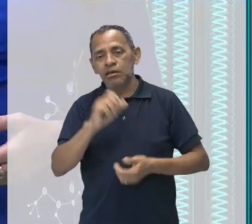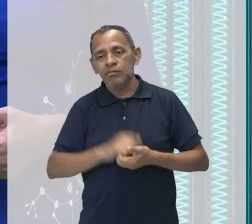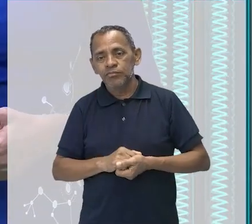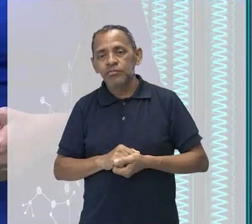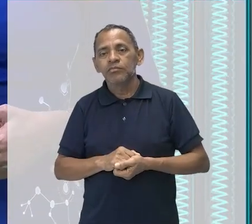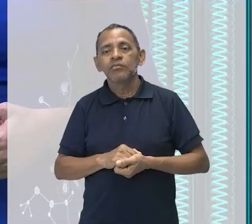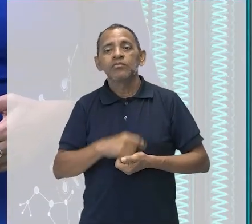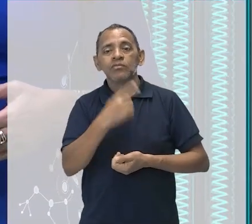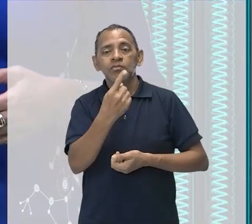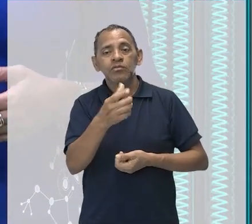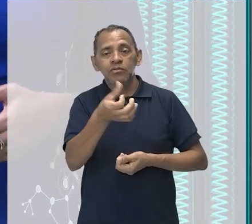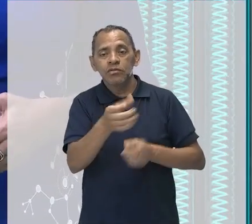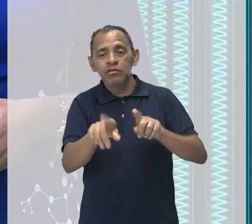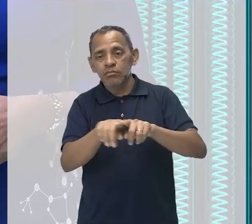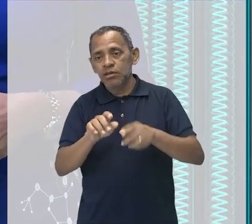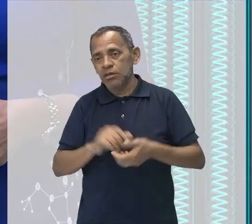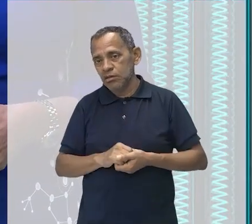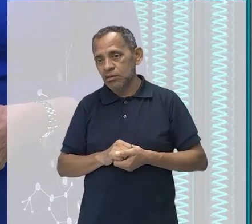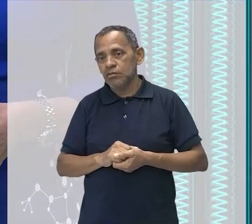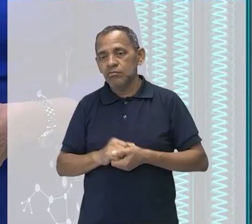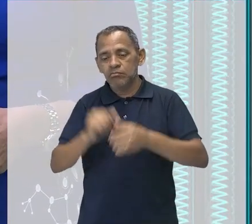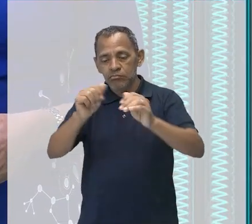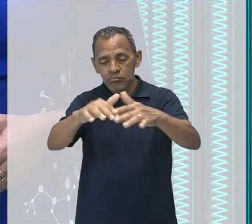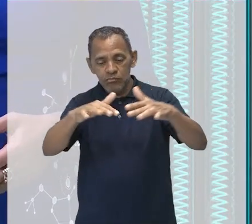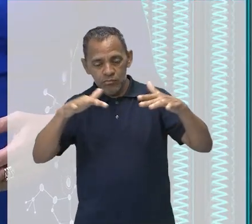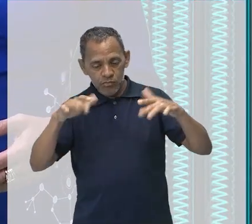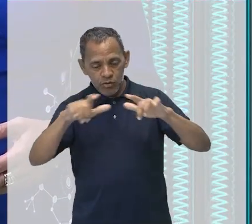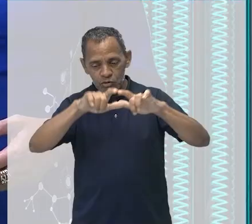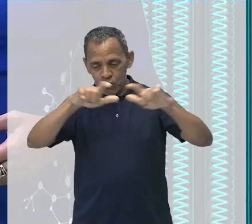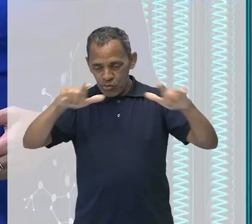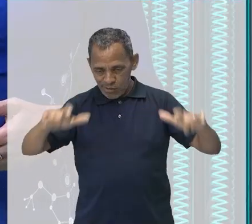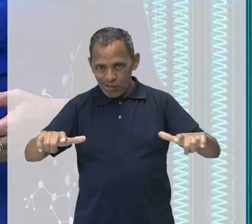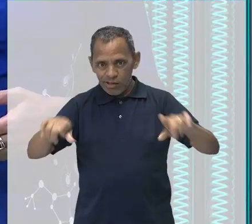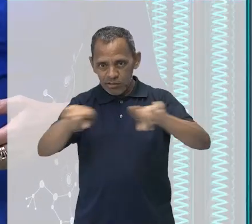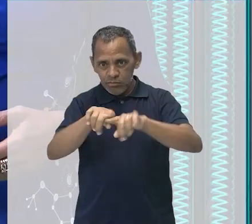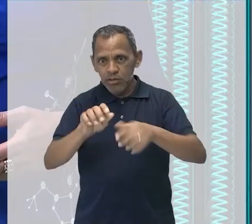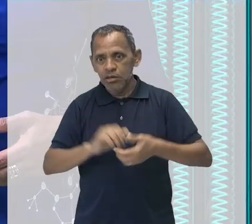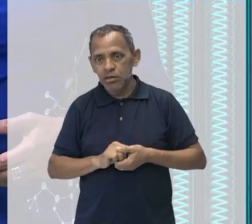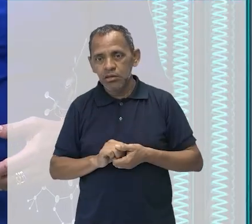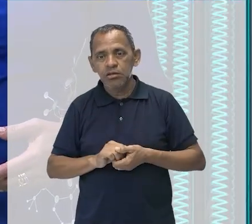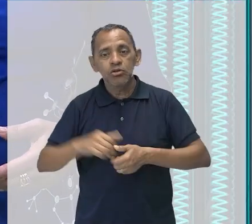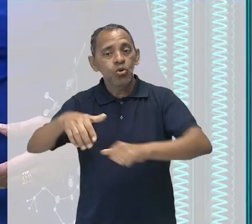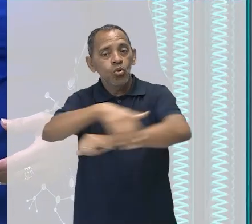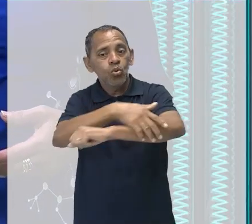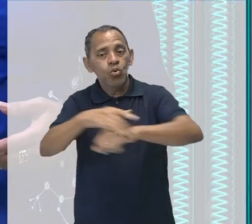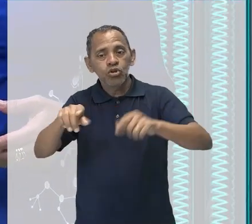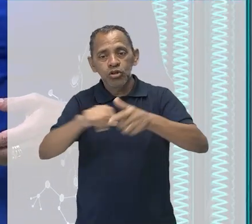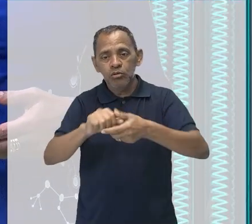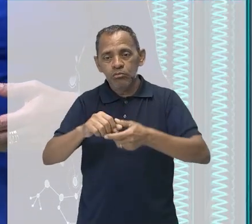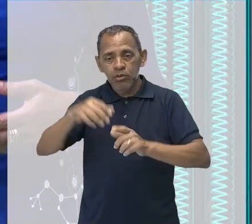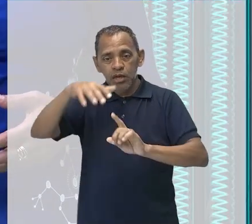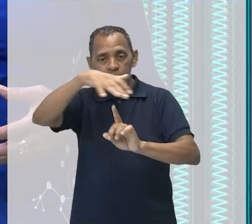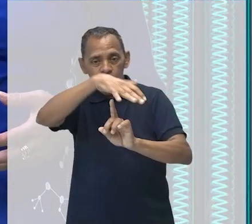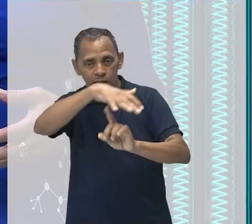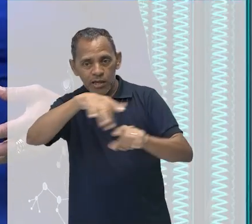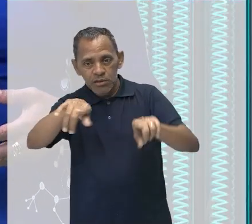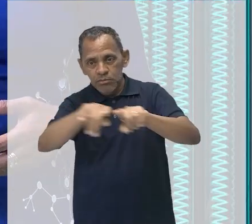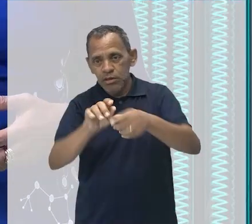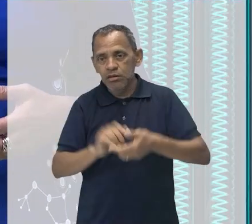palcos improvisados em ruas e praças públicas. Os atores usavam meias máscaras e